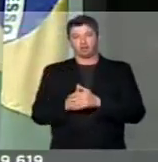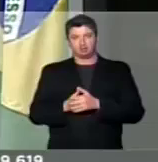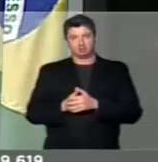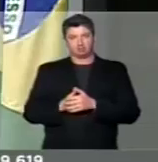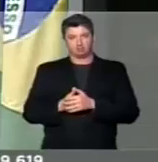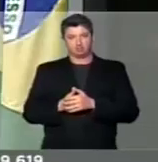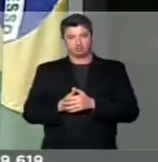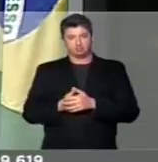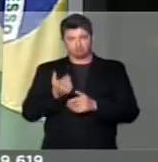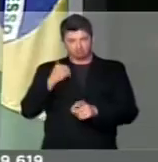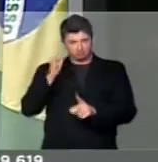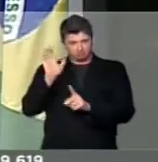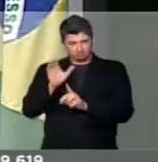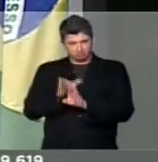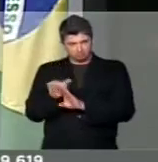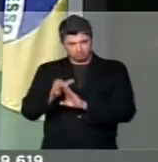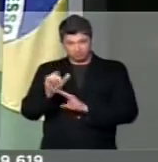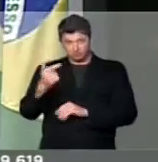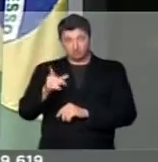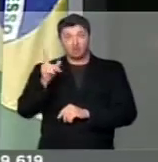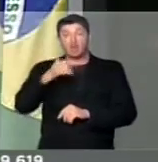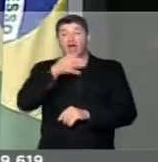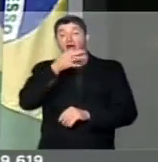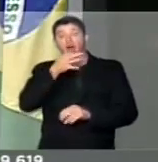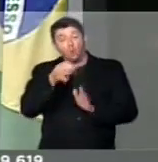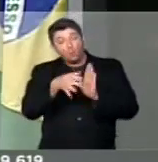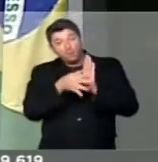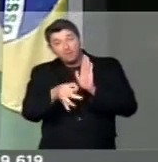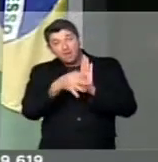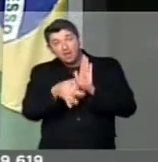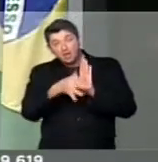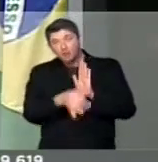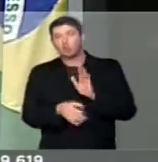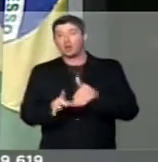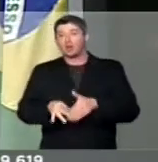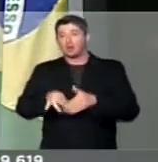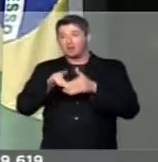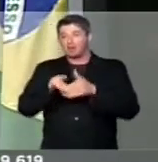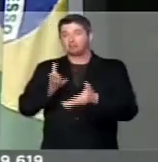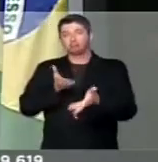compra não se convence. Tem que usar argumento, convencer, liderar.